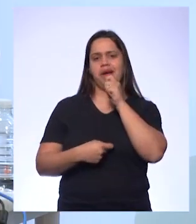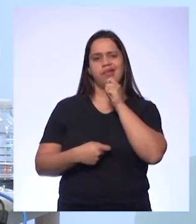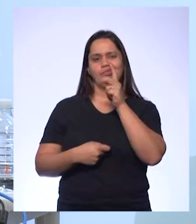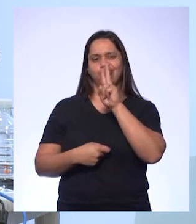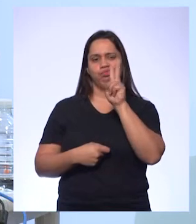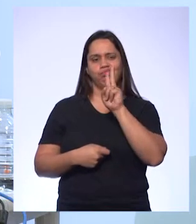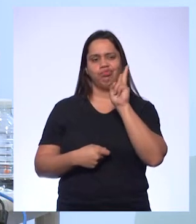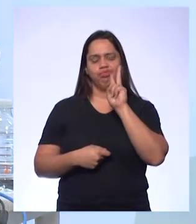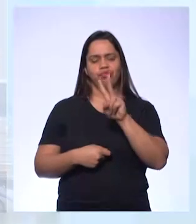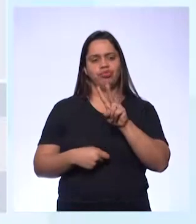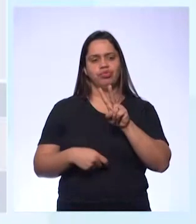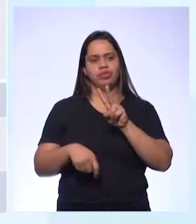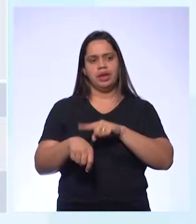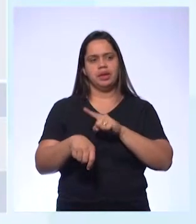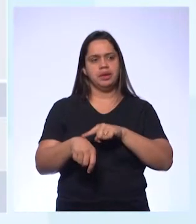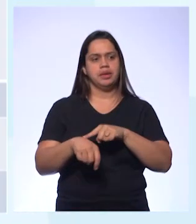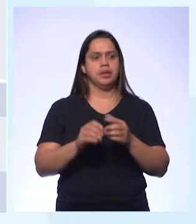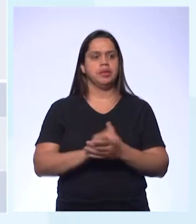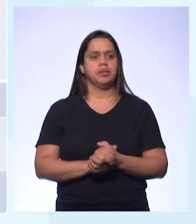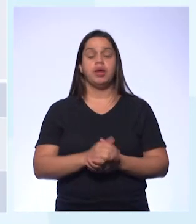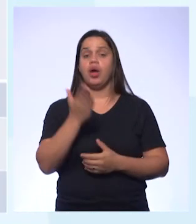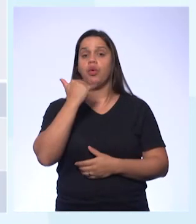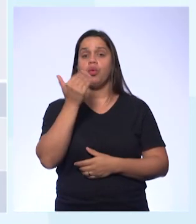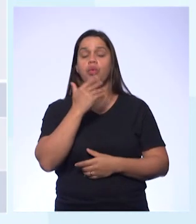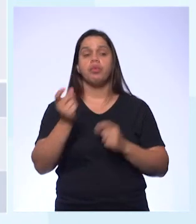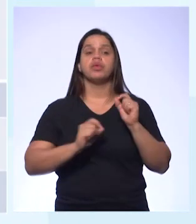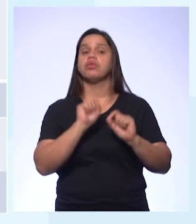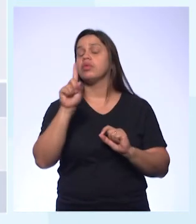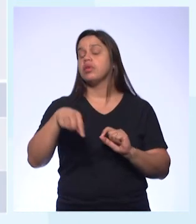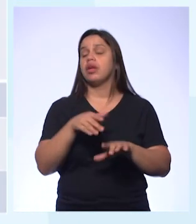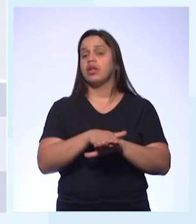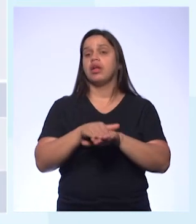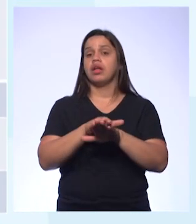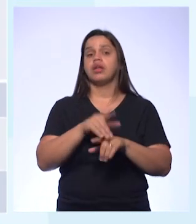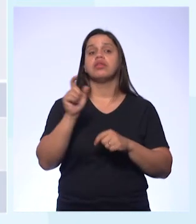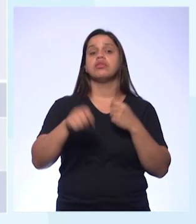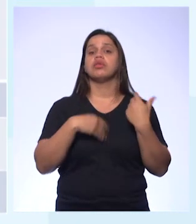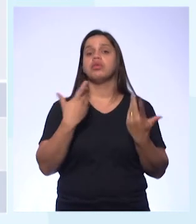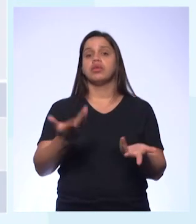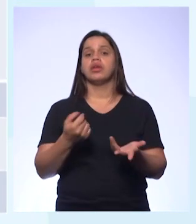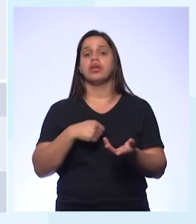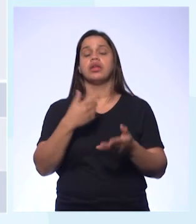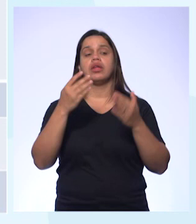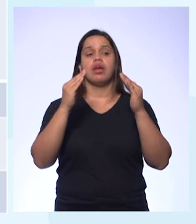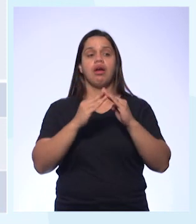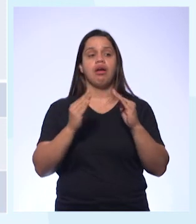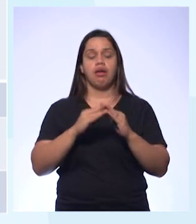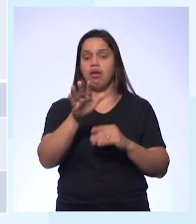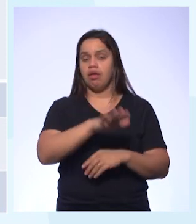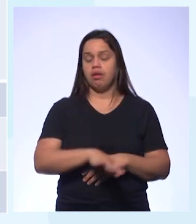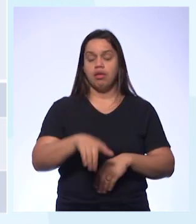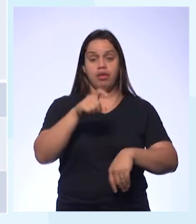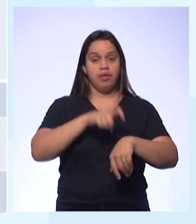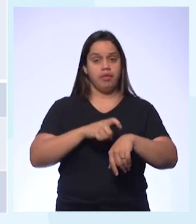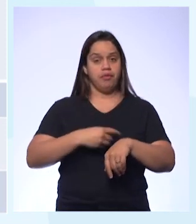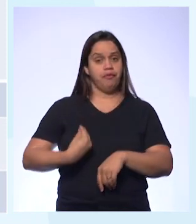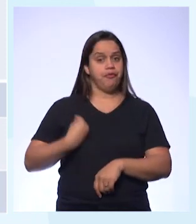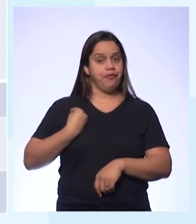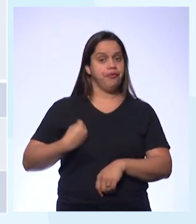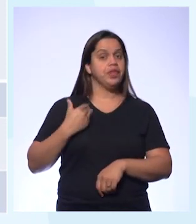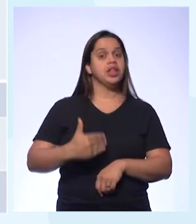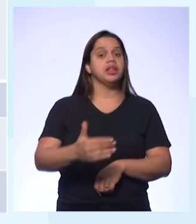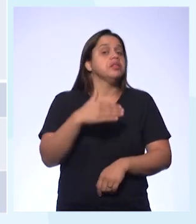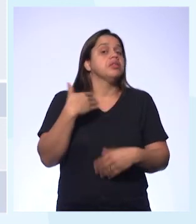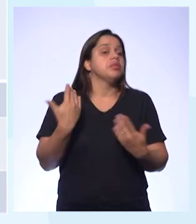A alimentação Não dá 2 básica minutinhos, dessa não. tartaruguinha aí. A alimentação básica, habitat, tempo médio de vida